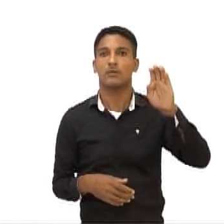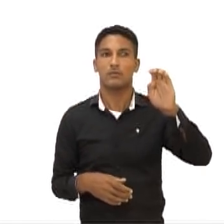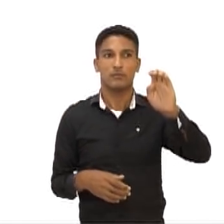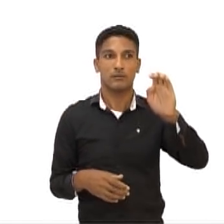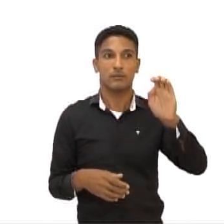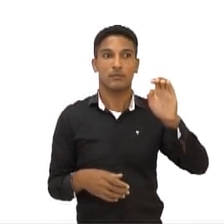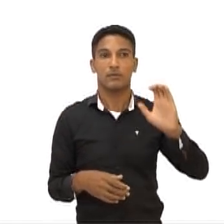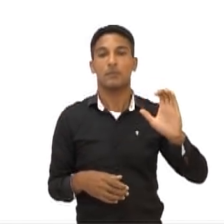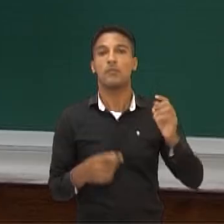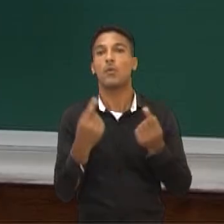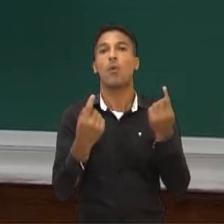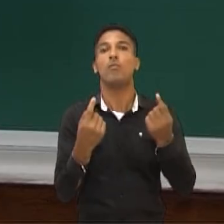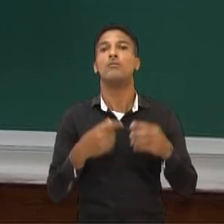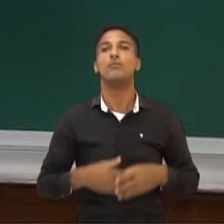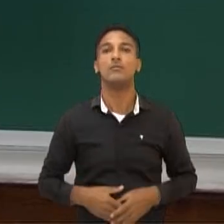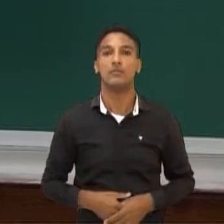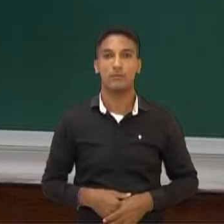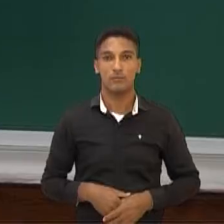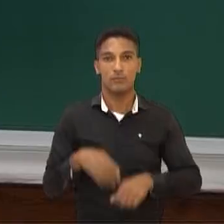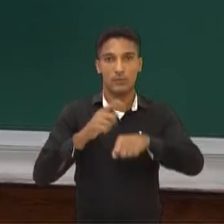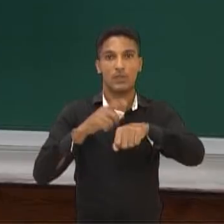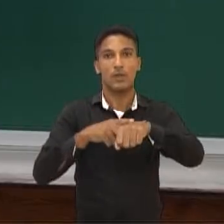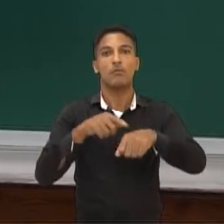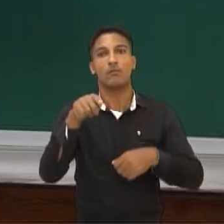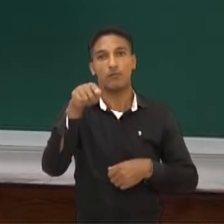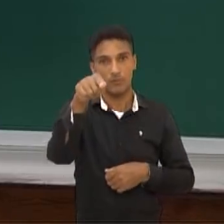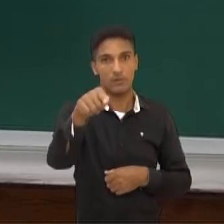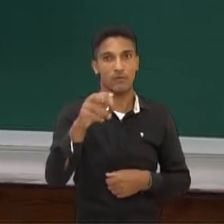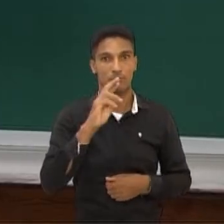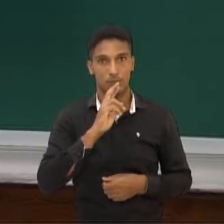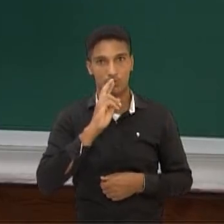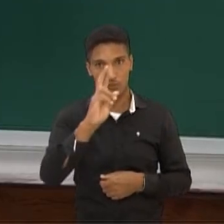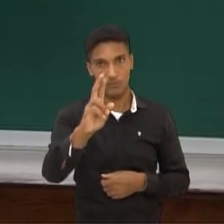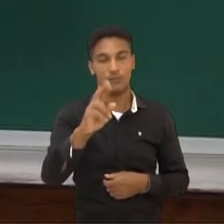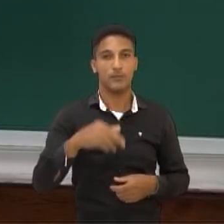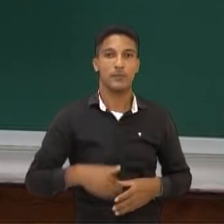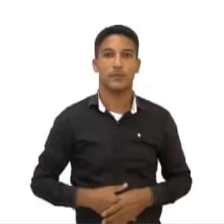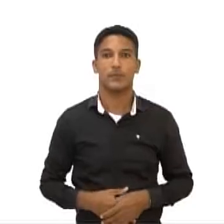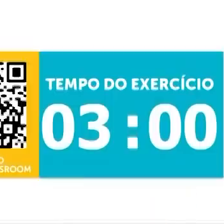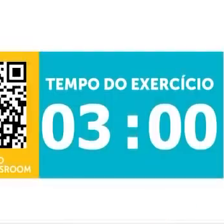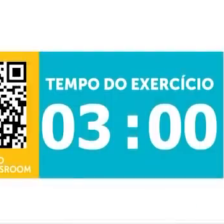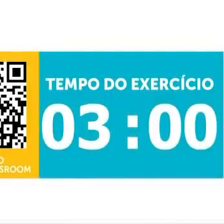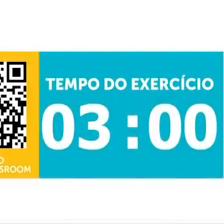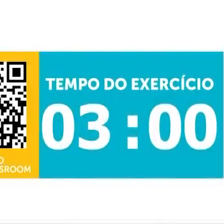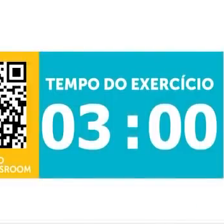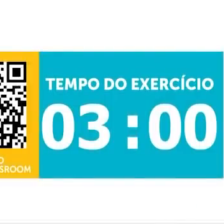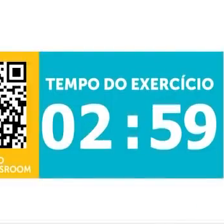agitação molecular? Vou te dar um tempinho e eu tenho certeza que você vai acertar esse exercício.